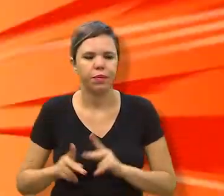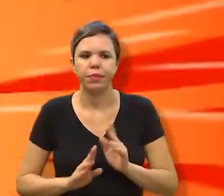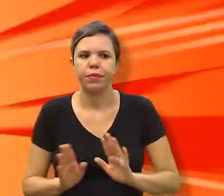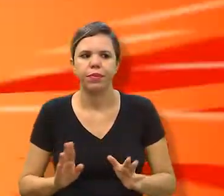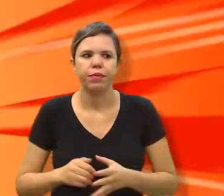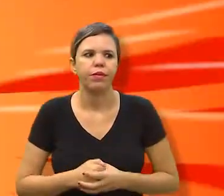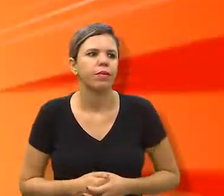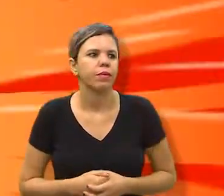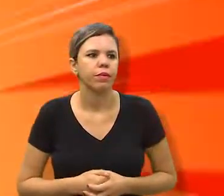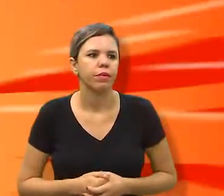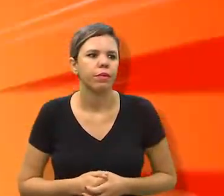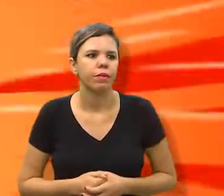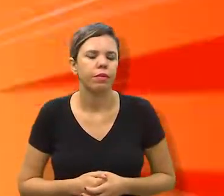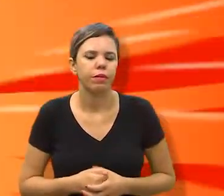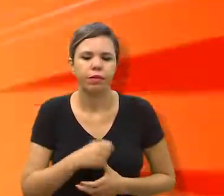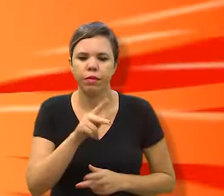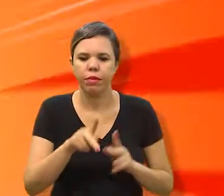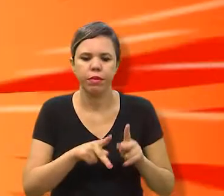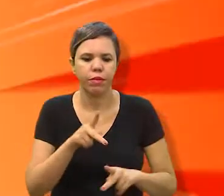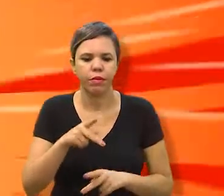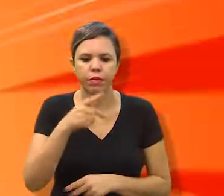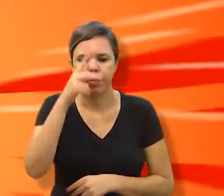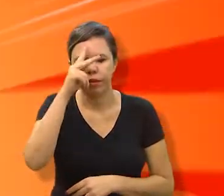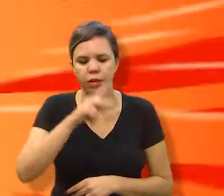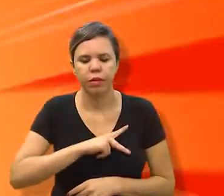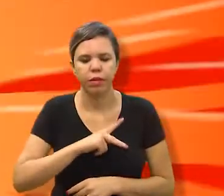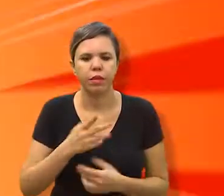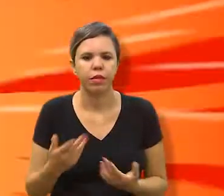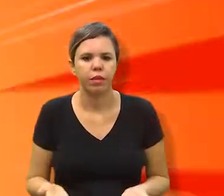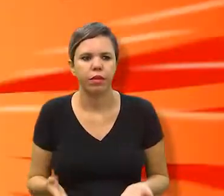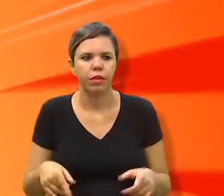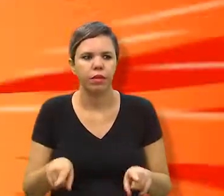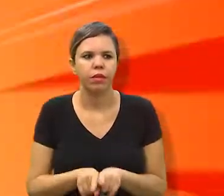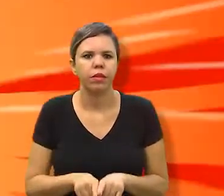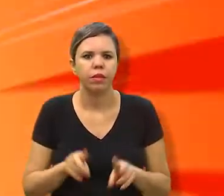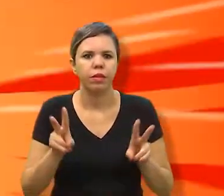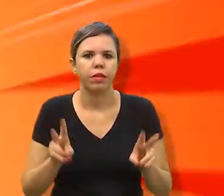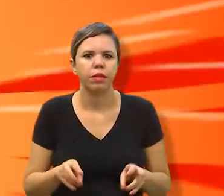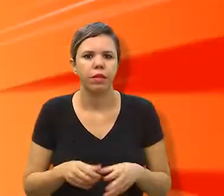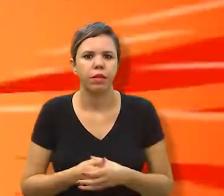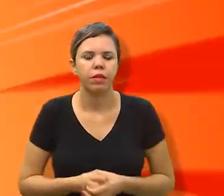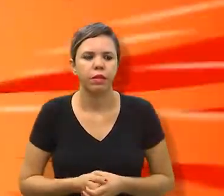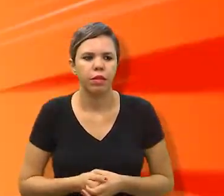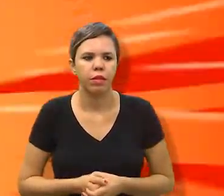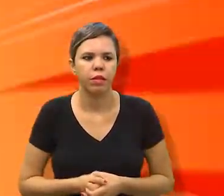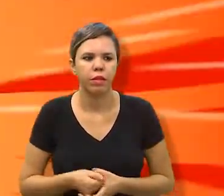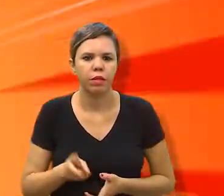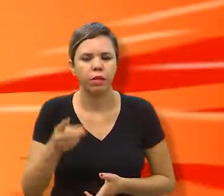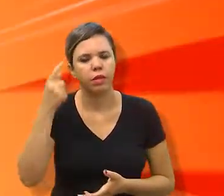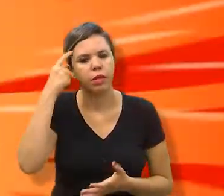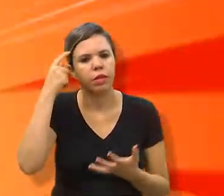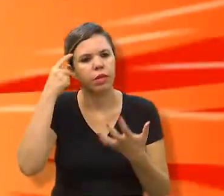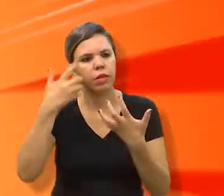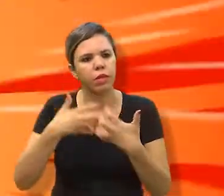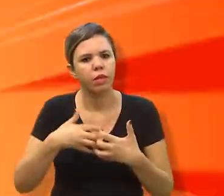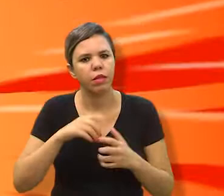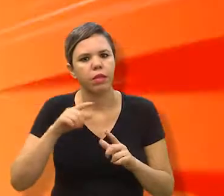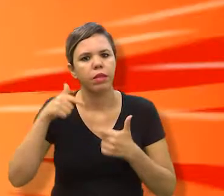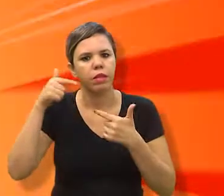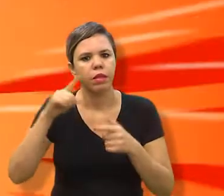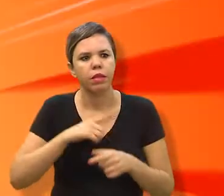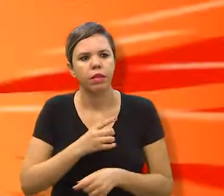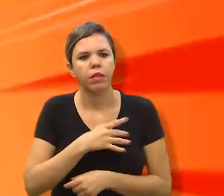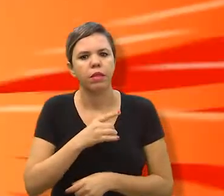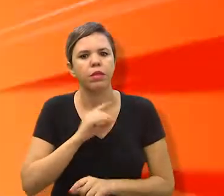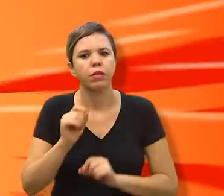pessoa. Então a relação da pessoa com o seu próprio monstro é muito também relativa. Então a gente sempre pensa, essa personagem tem